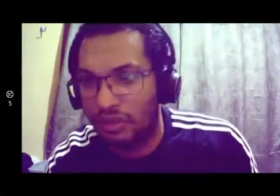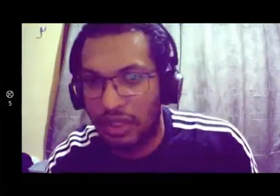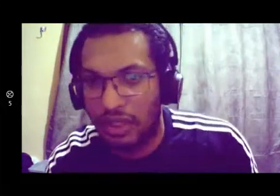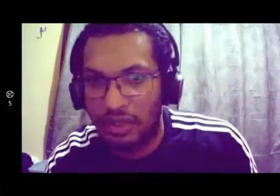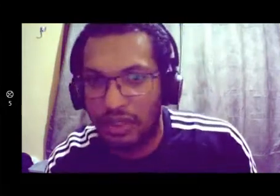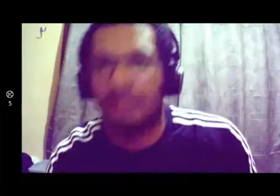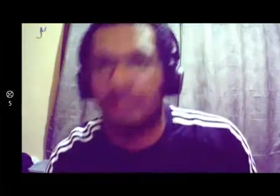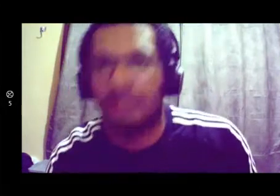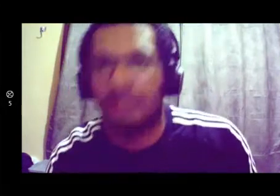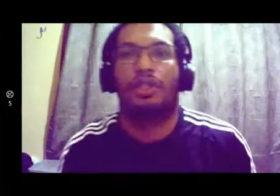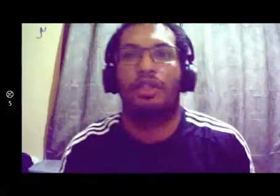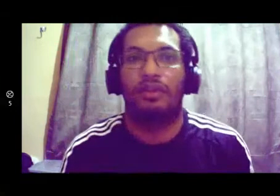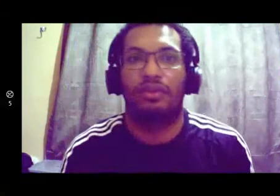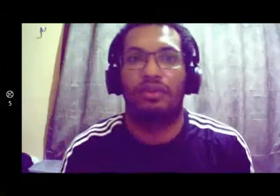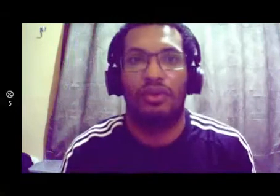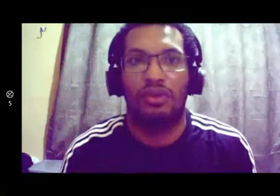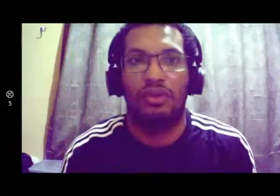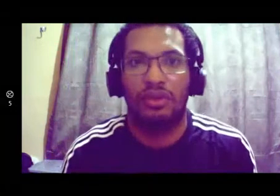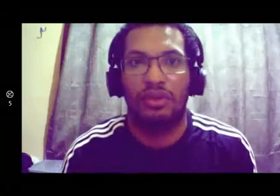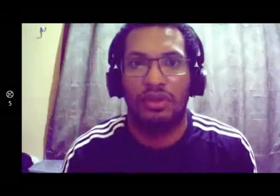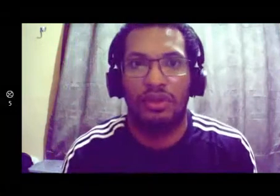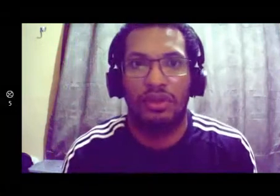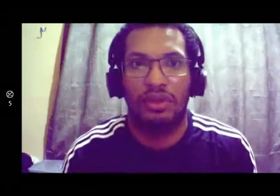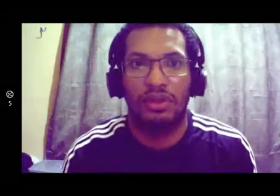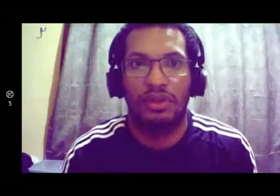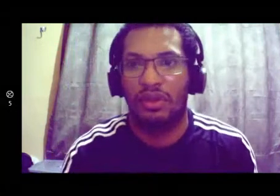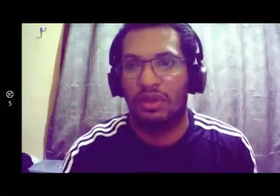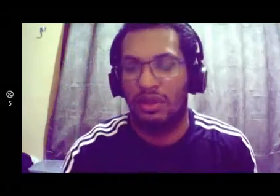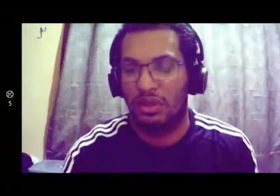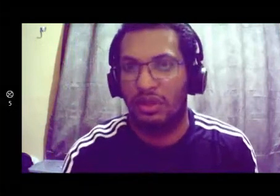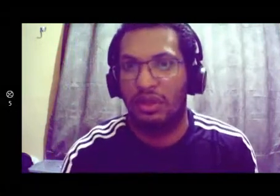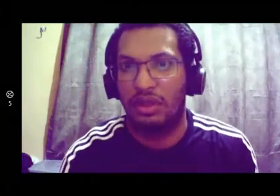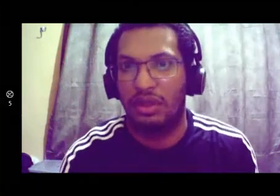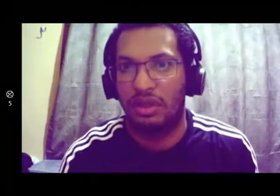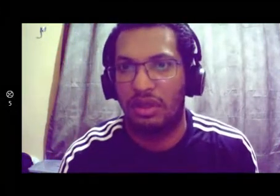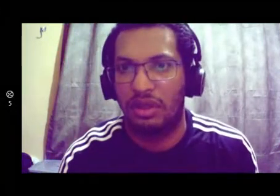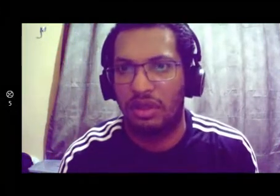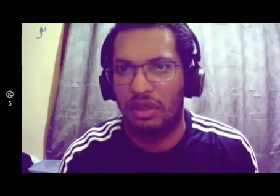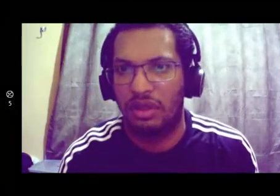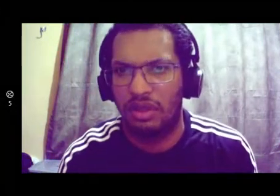Deixa eu ver, desses aqui acho que já foram todos.